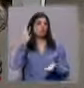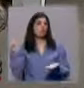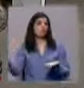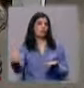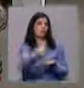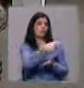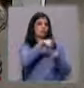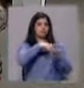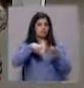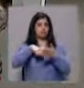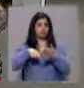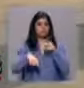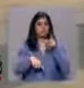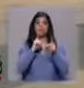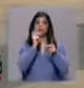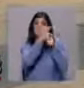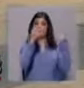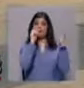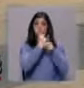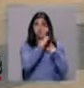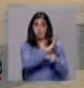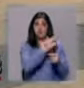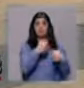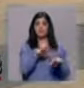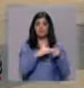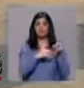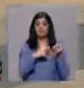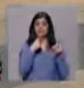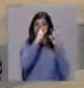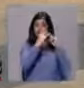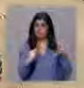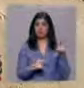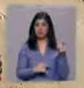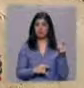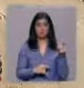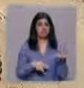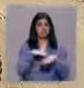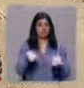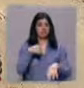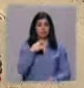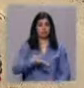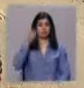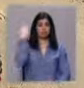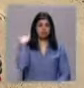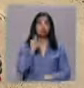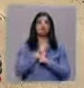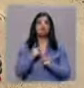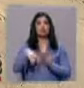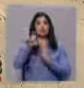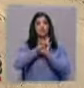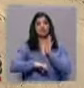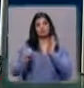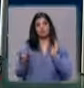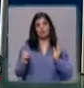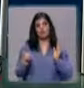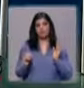O nome ainda lá está, mas já não bate certo, porque há muito que este dito parque de campismo deixou de o ser. Por falta de condições sanitárias, o